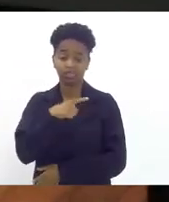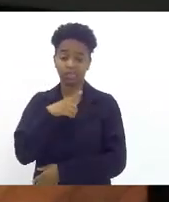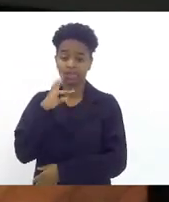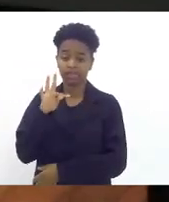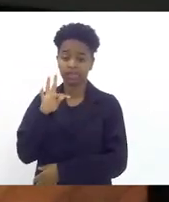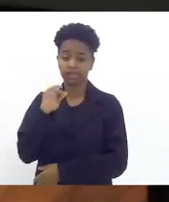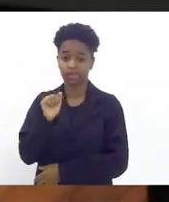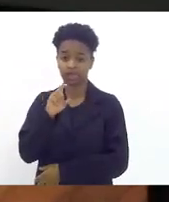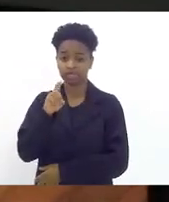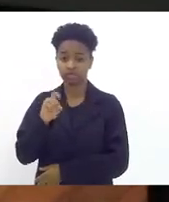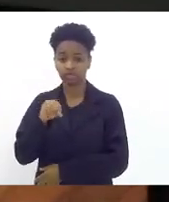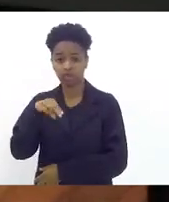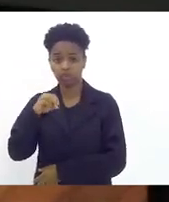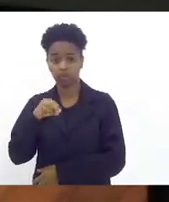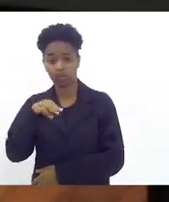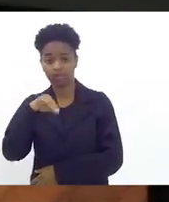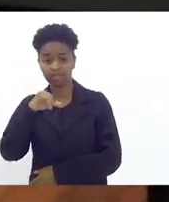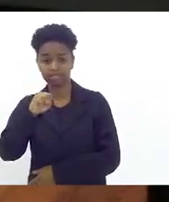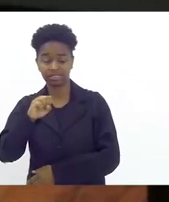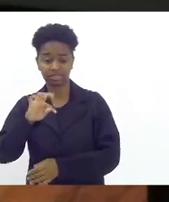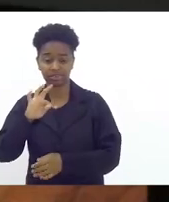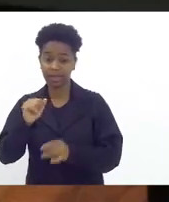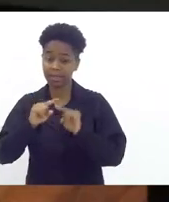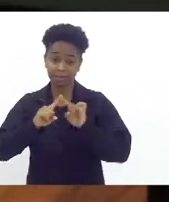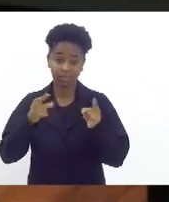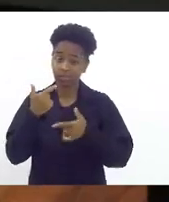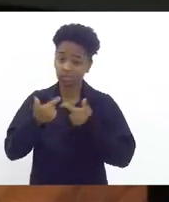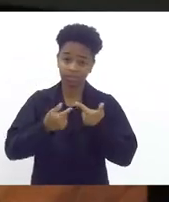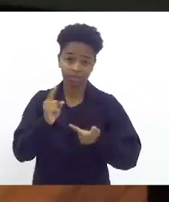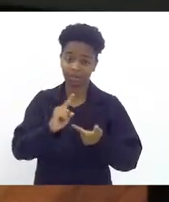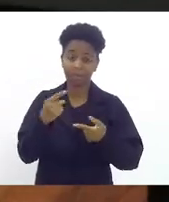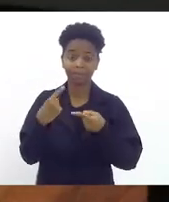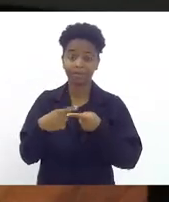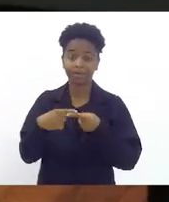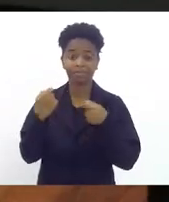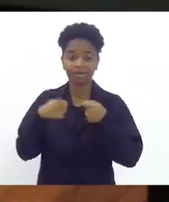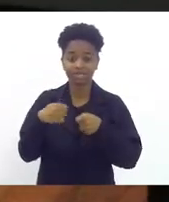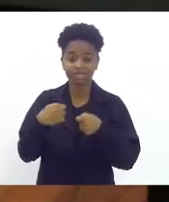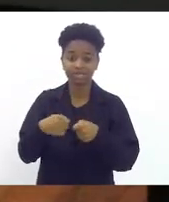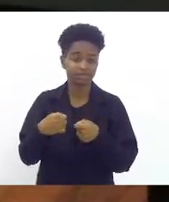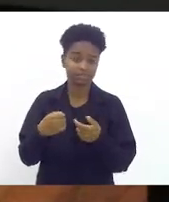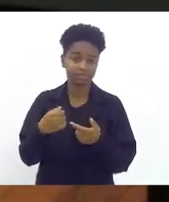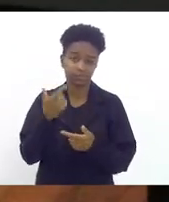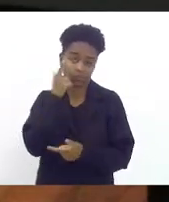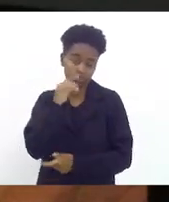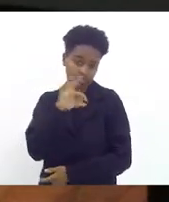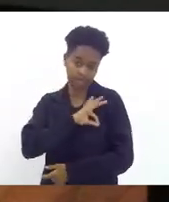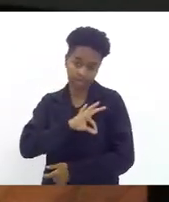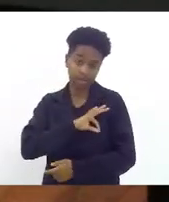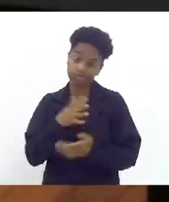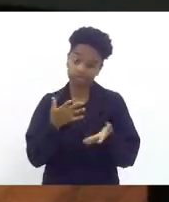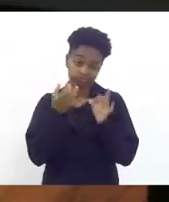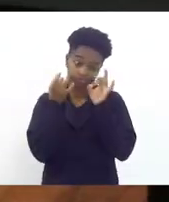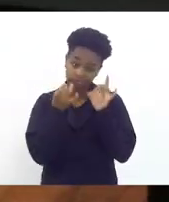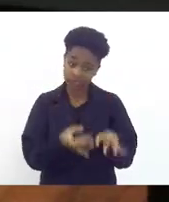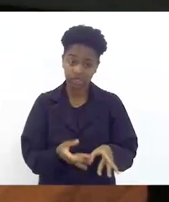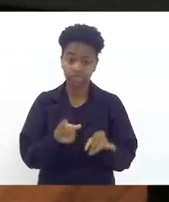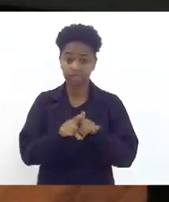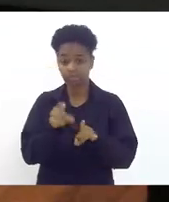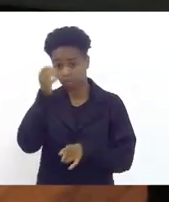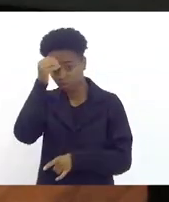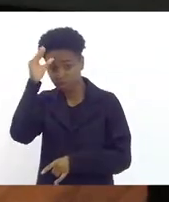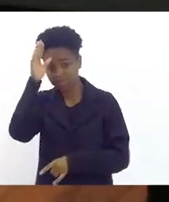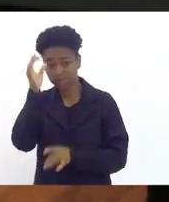se identificadores que a maioria não vai trabalhar nisso Porque ele vai ter que ganhar a vida então ele vai largar e todo aquele conhecimento